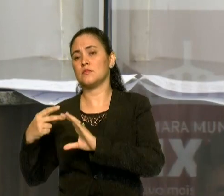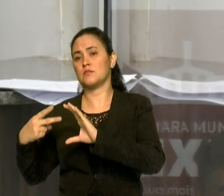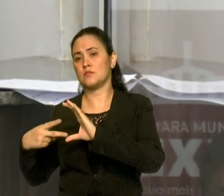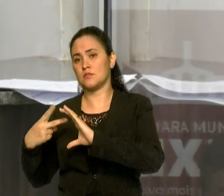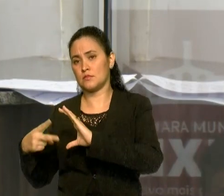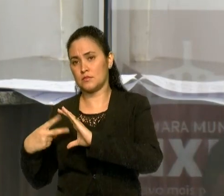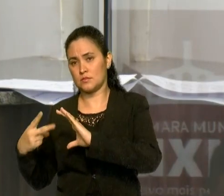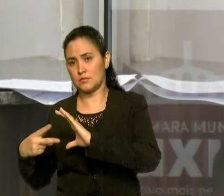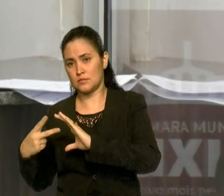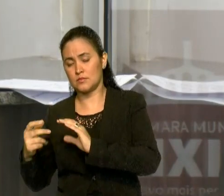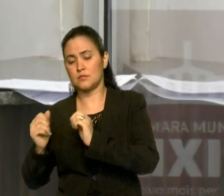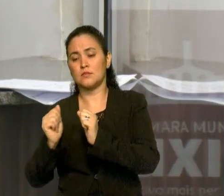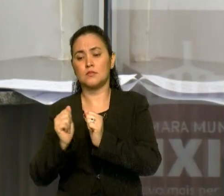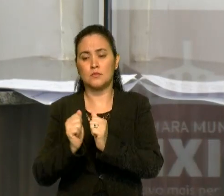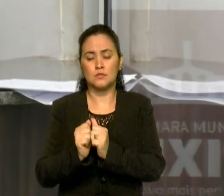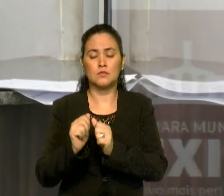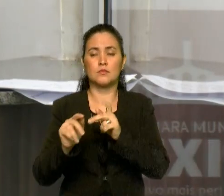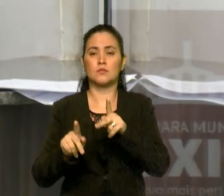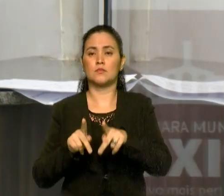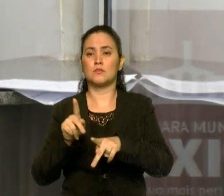população,